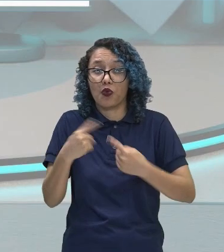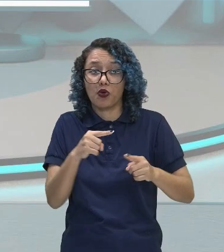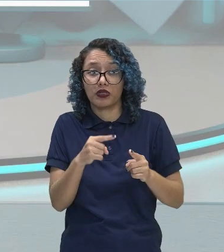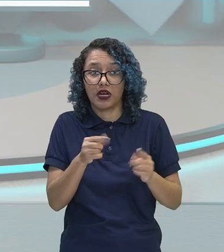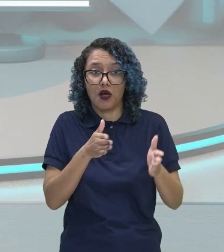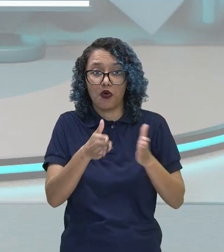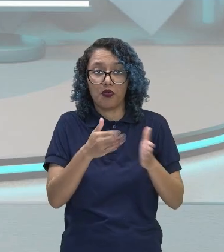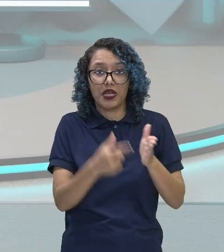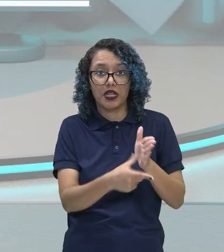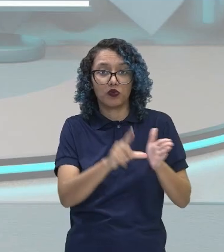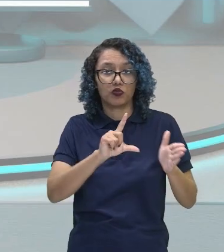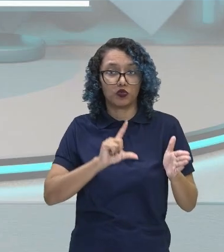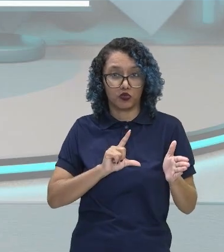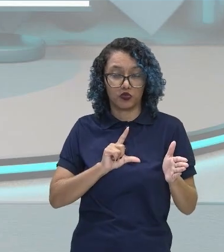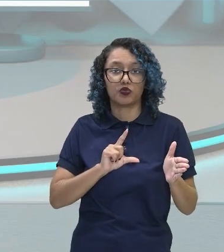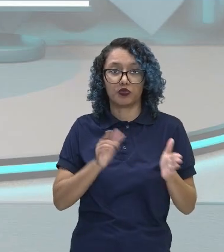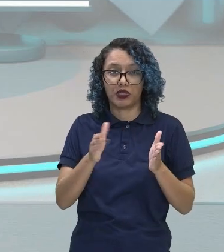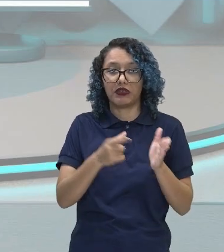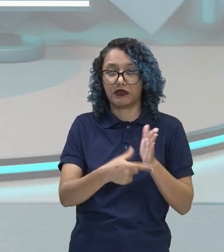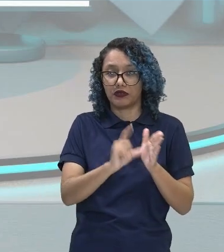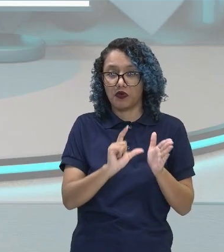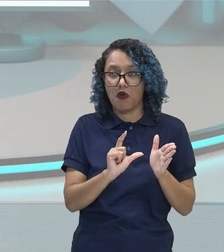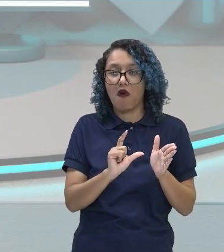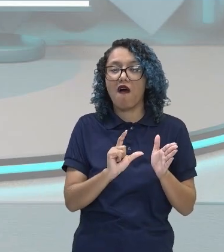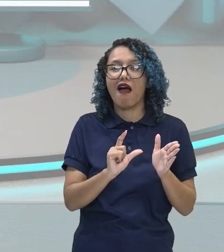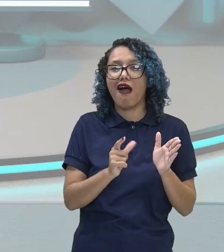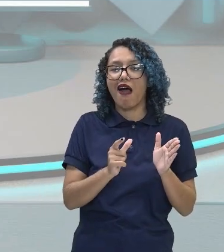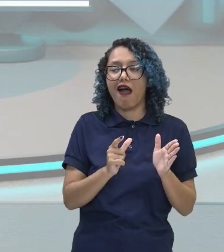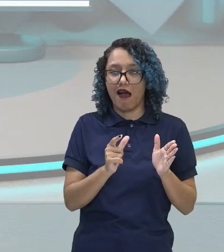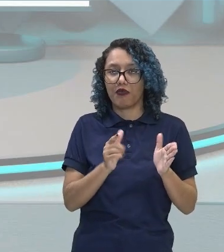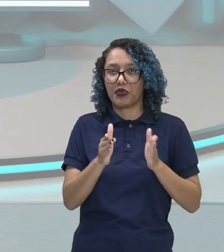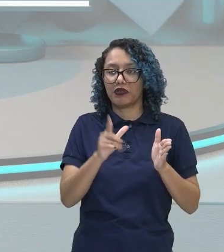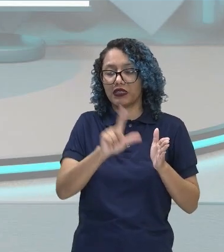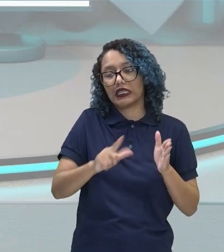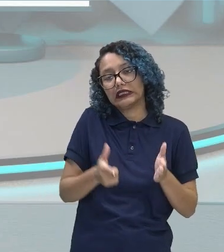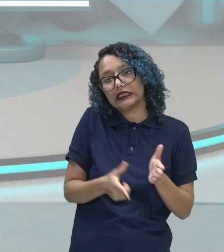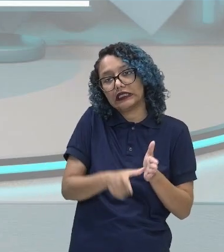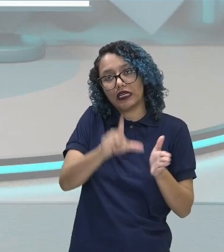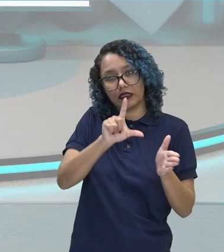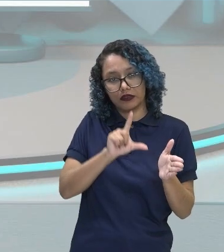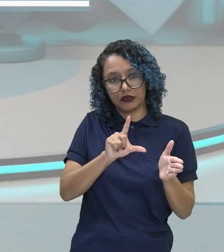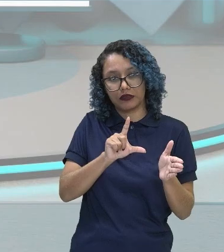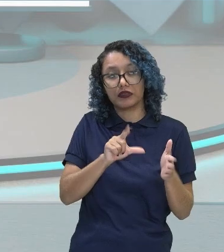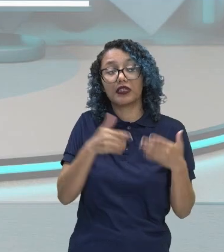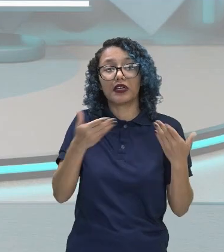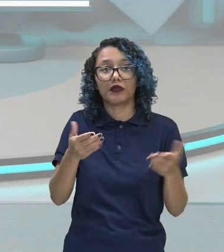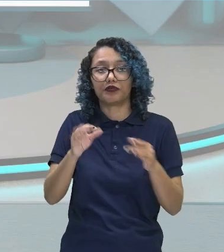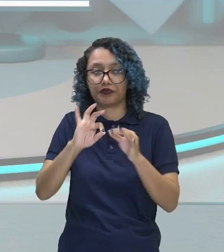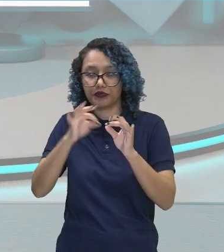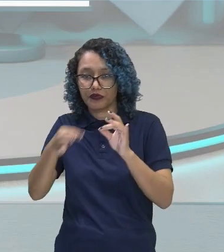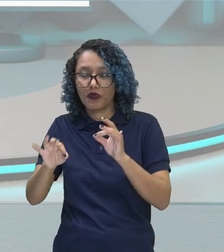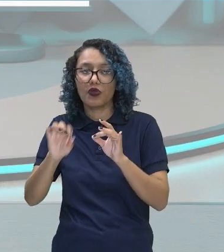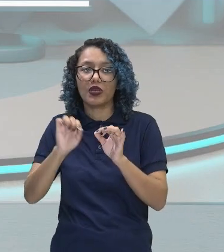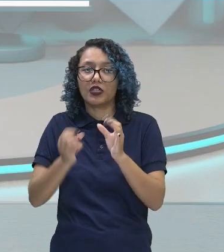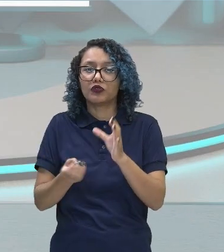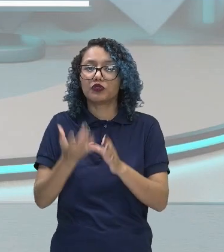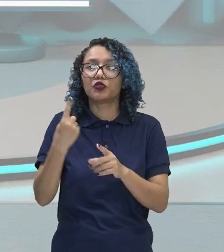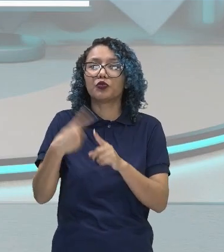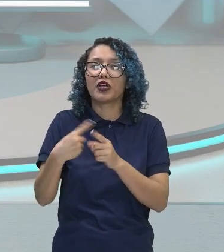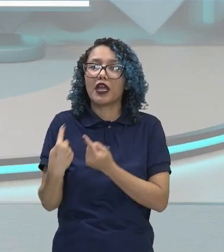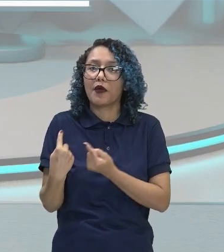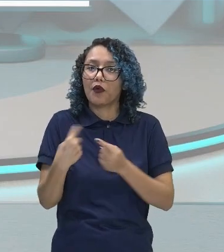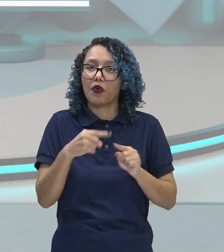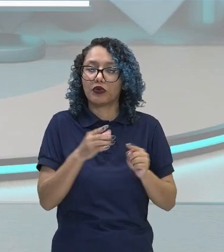período literário anterior. Então, o arcadismo ele surge como uma reação contra